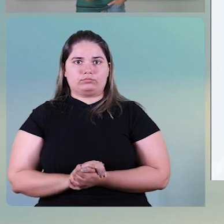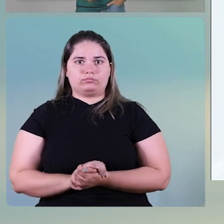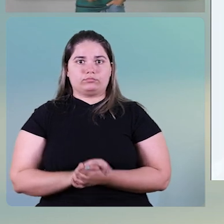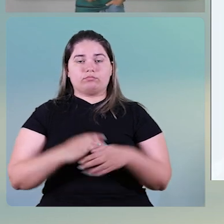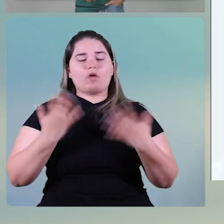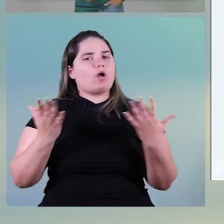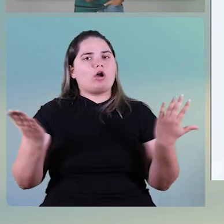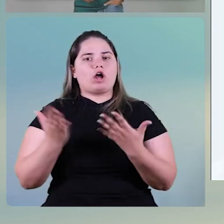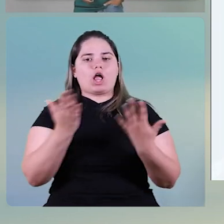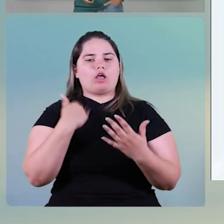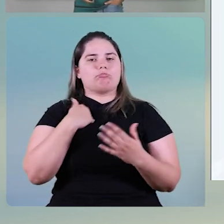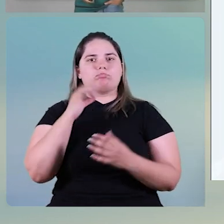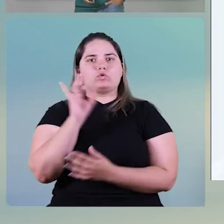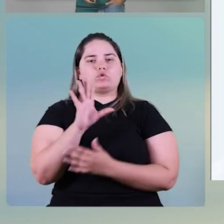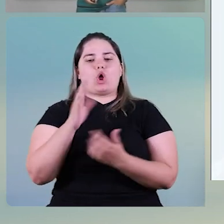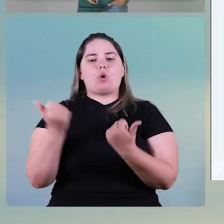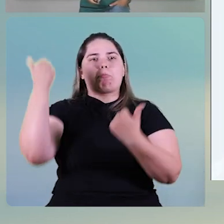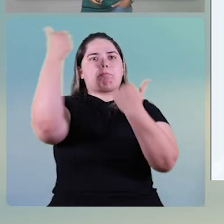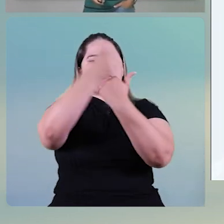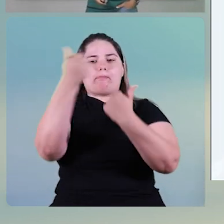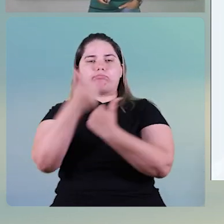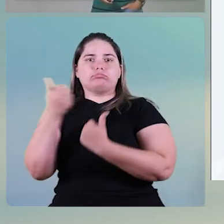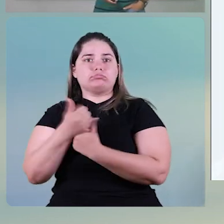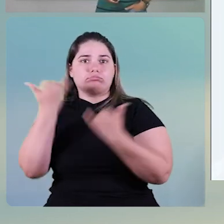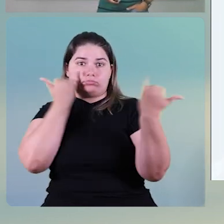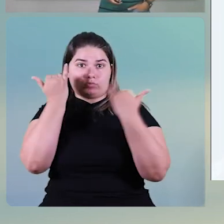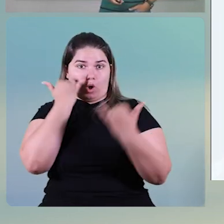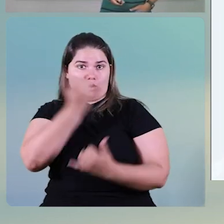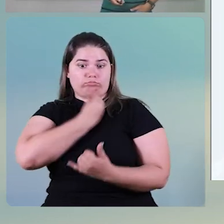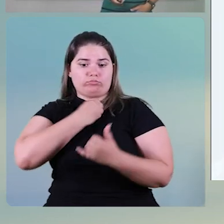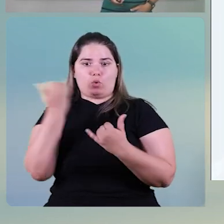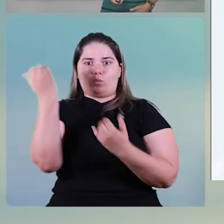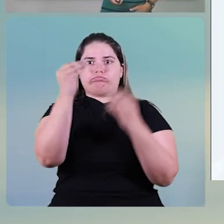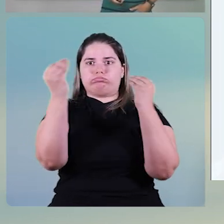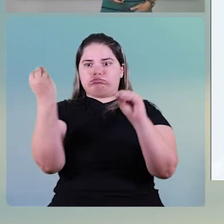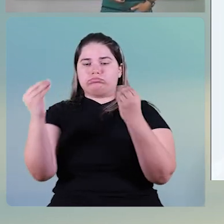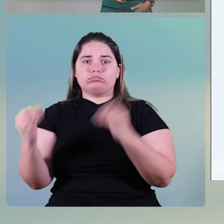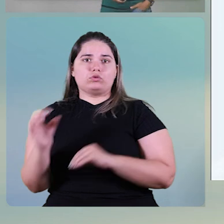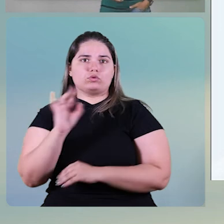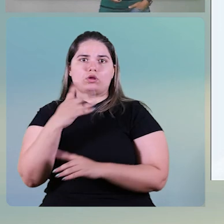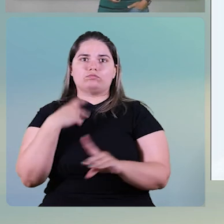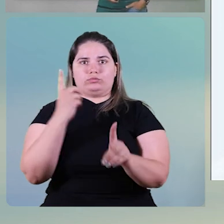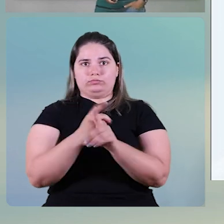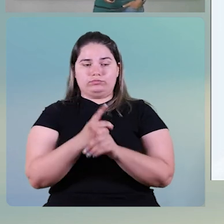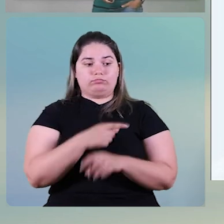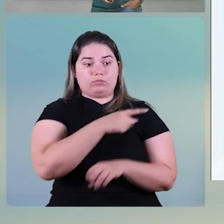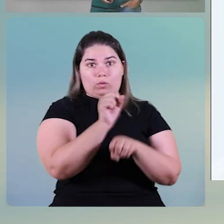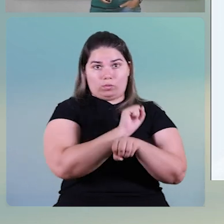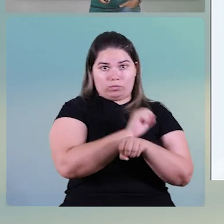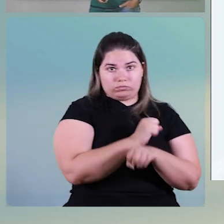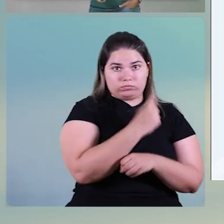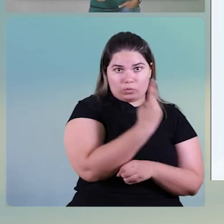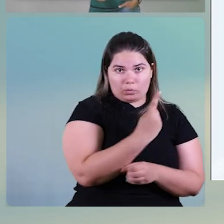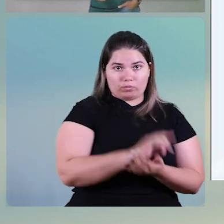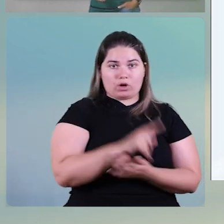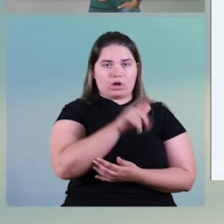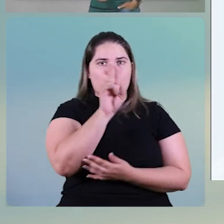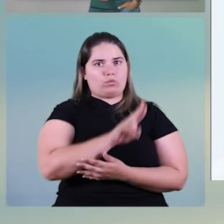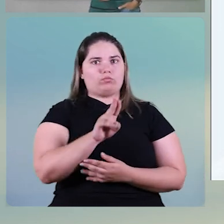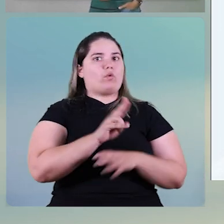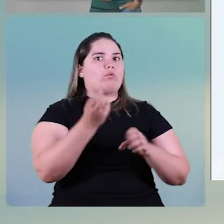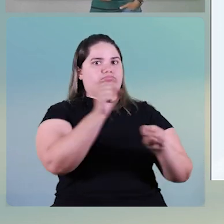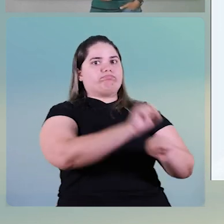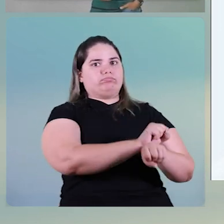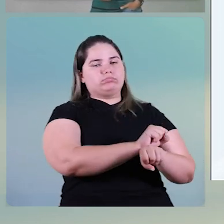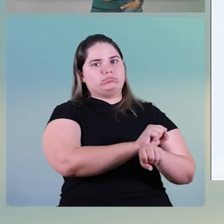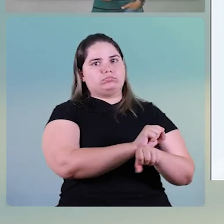estamos com o problema resolvido. É só substituir por cada um dos dados de cada carro. Para o carro 1, ele usa o atrito